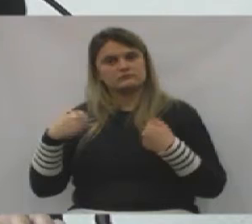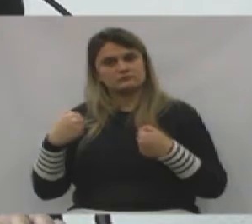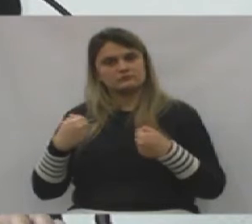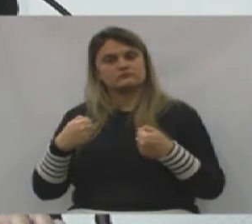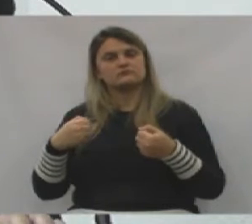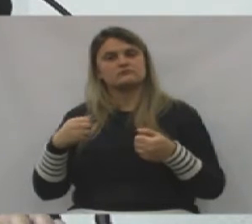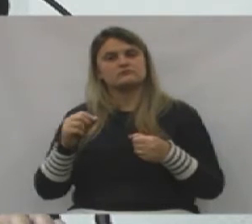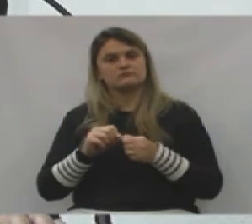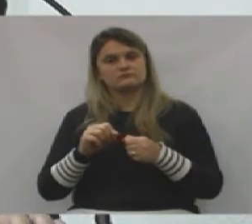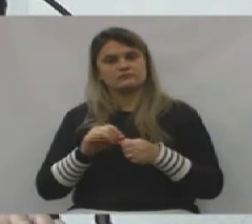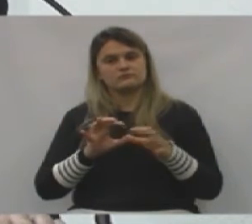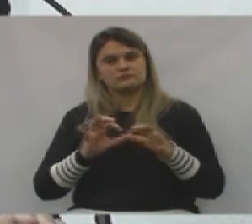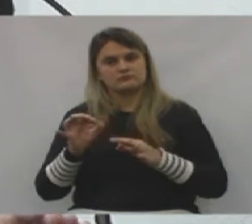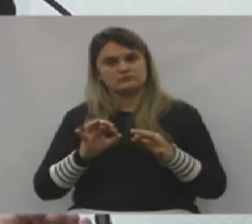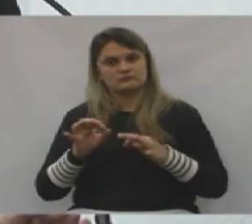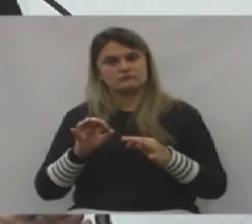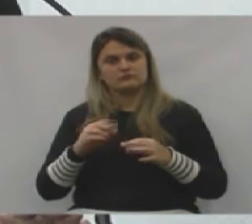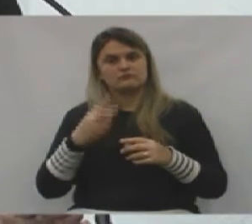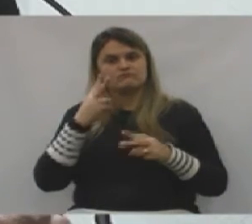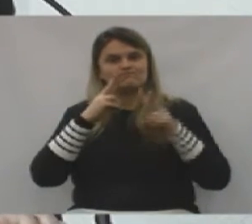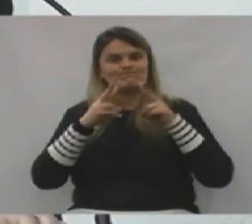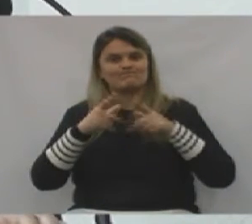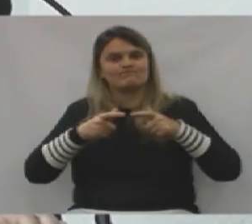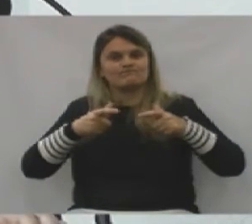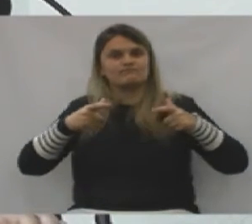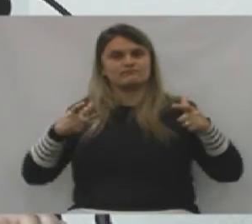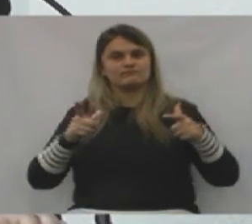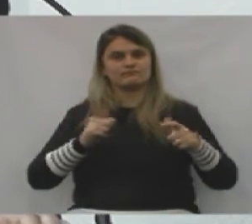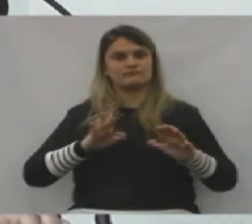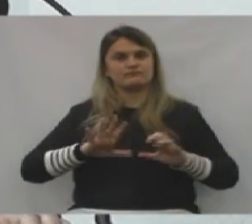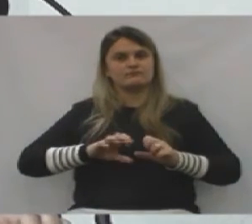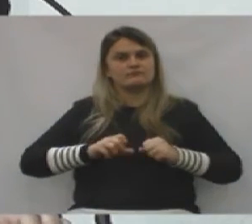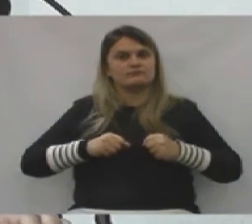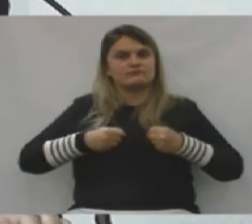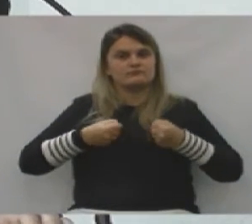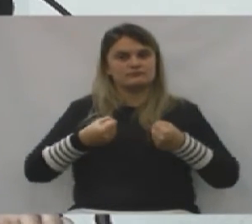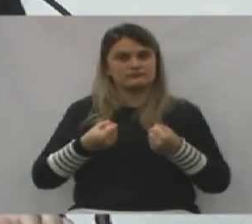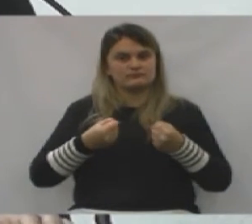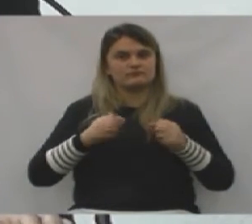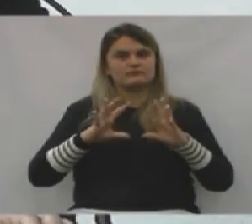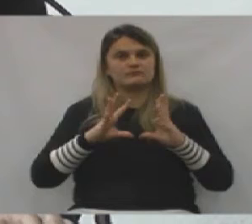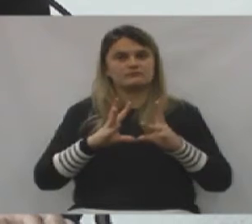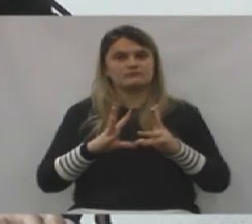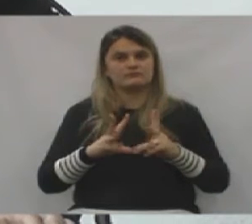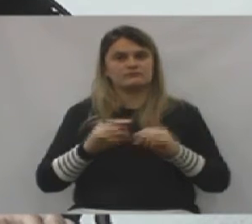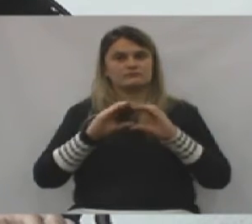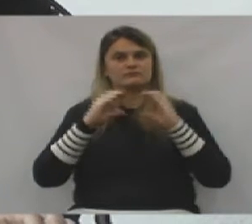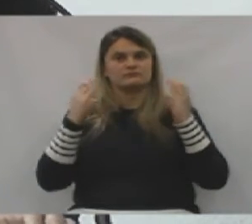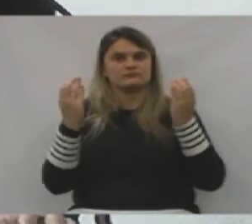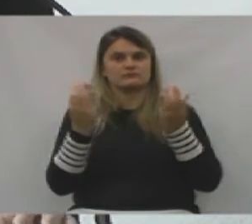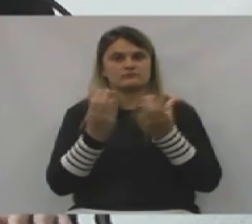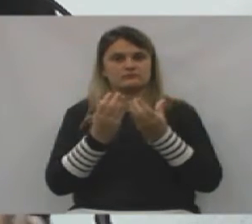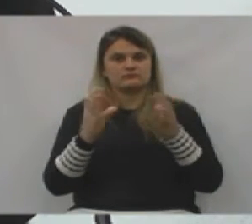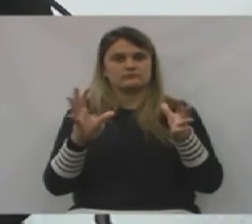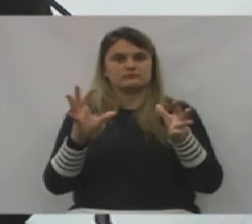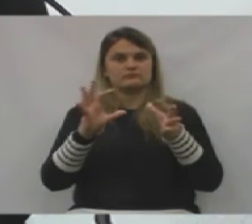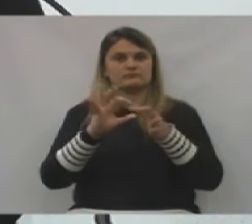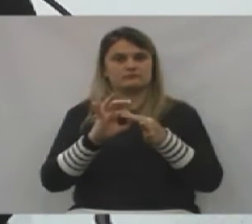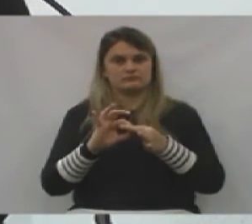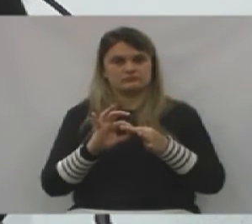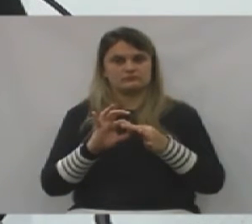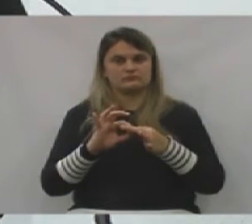Cansul, porque olha o tamanho da força que tem todas as câmeras juntas.